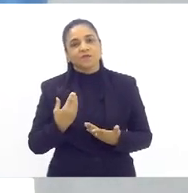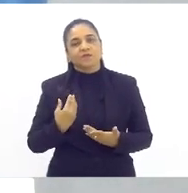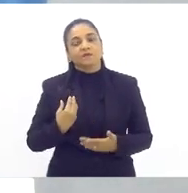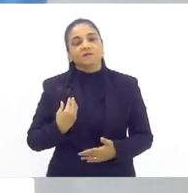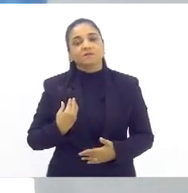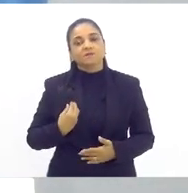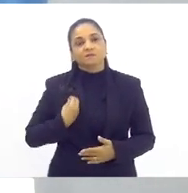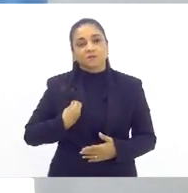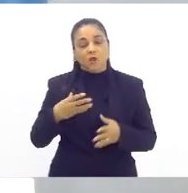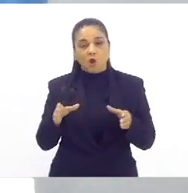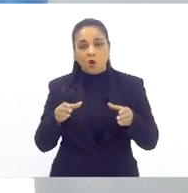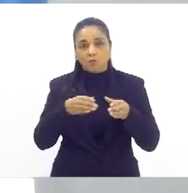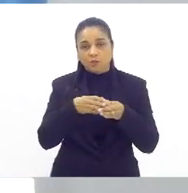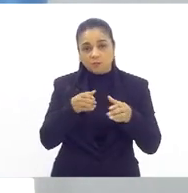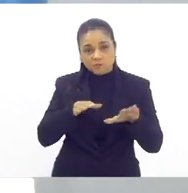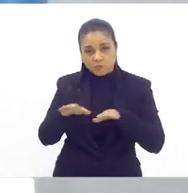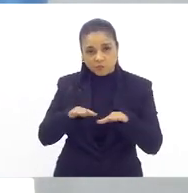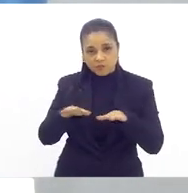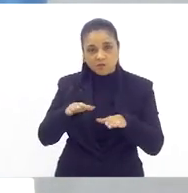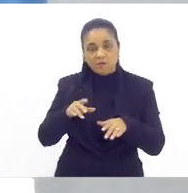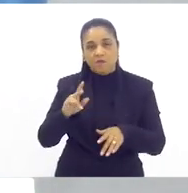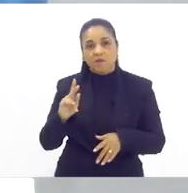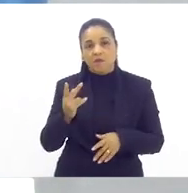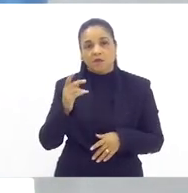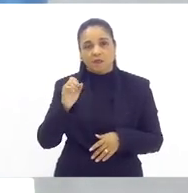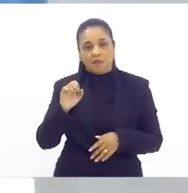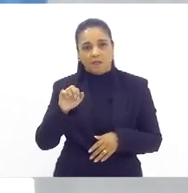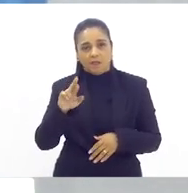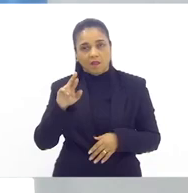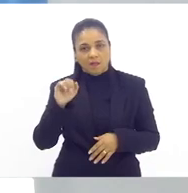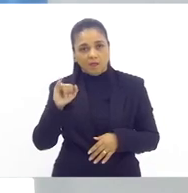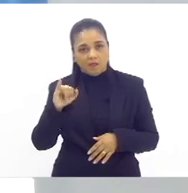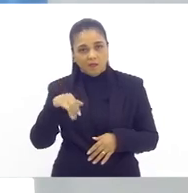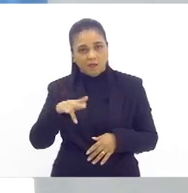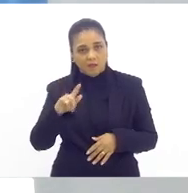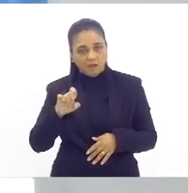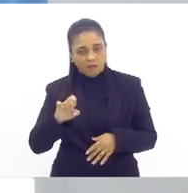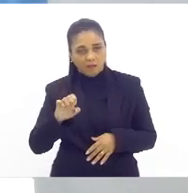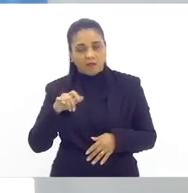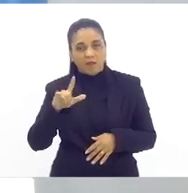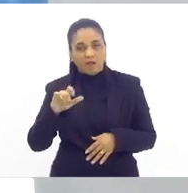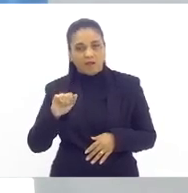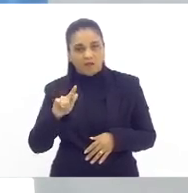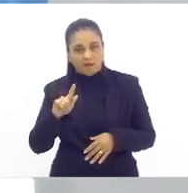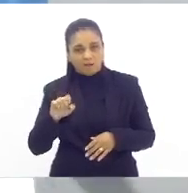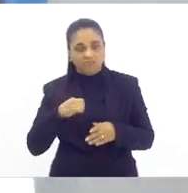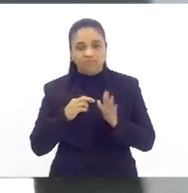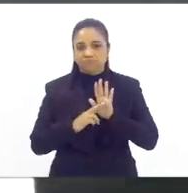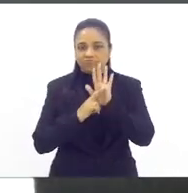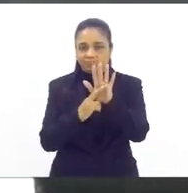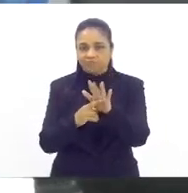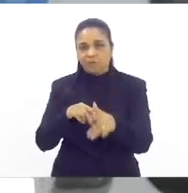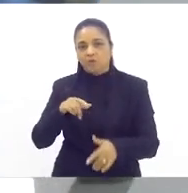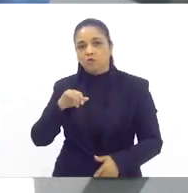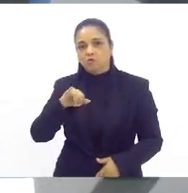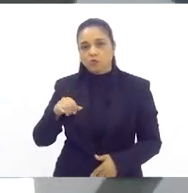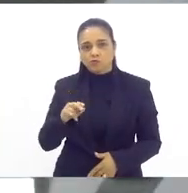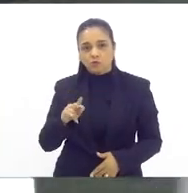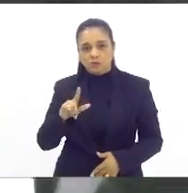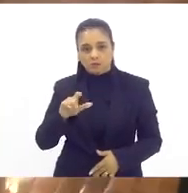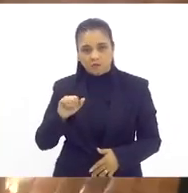do comitê de mobilização Henrique Lage nas figuras da Juliana Borba Bruno Souza e Maurício